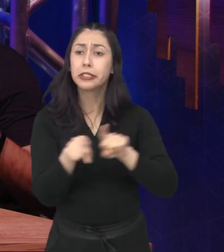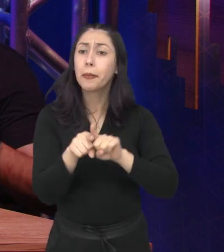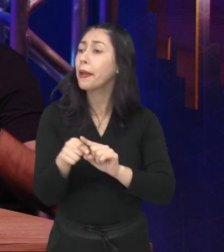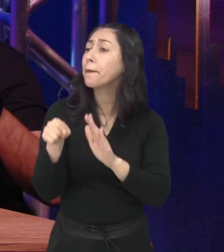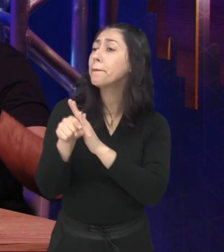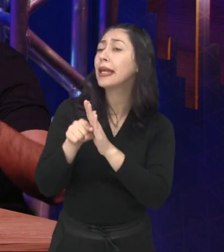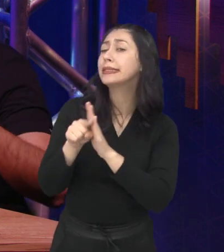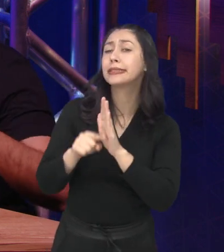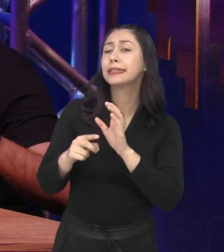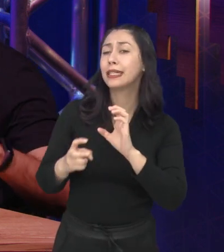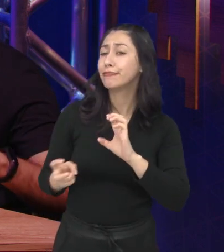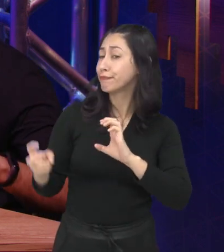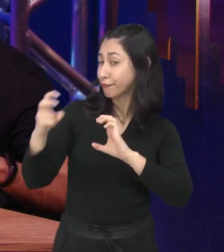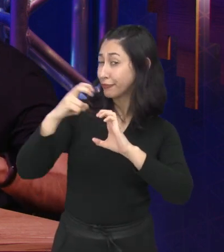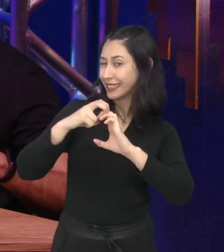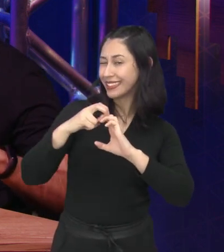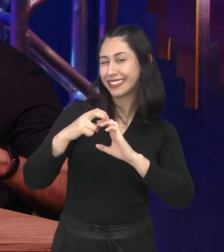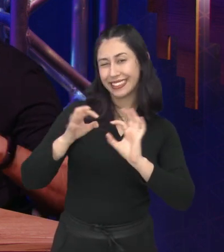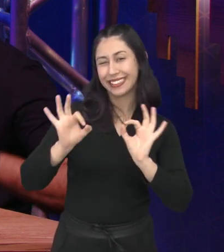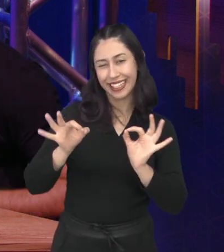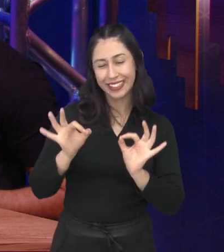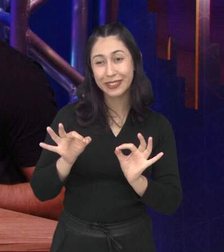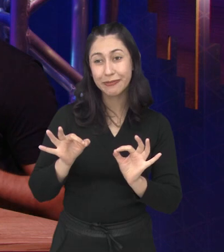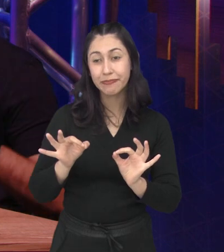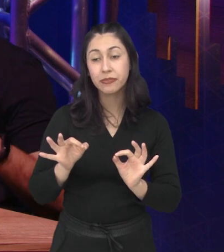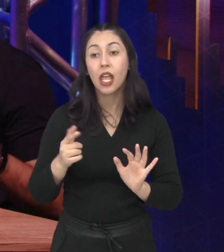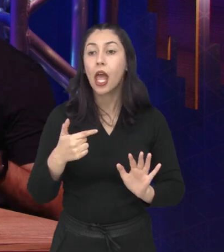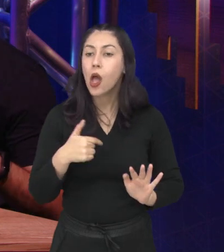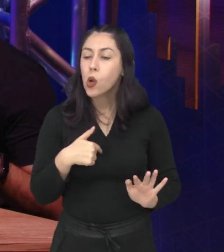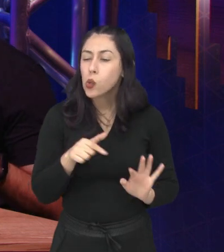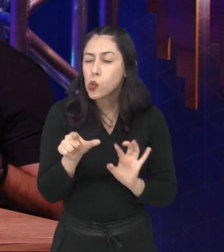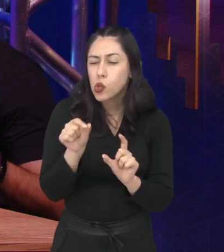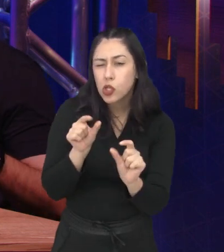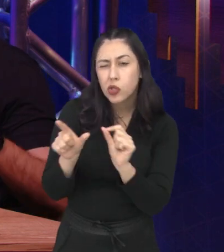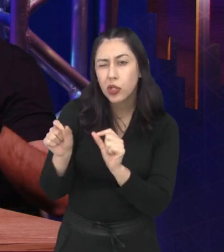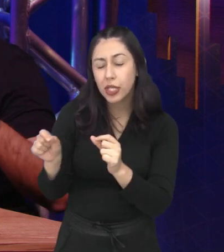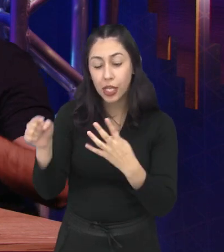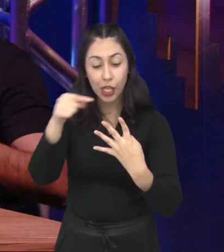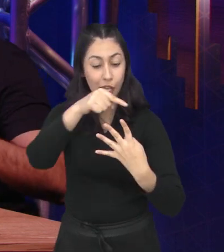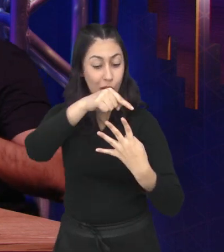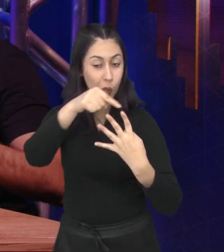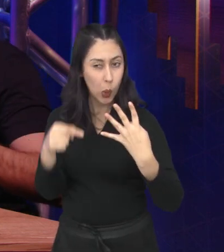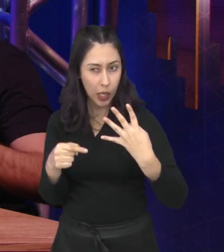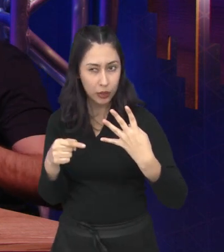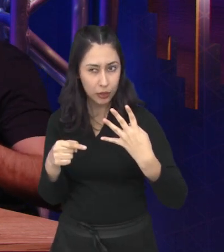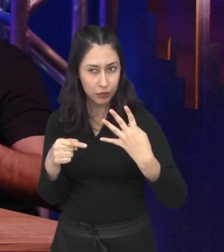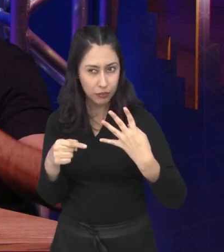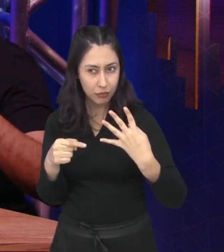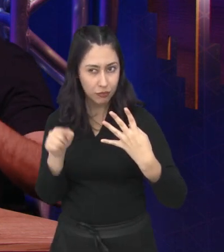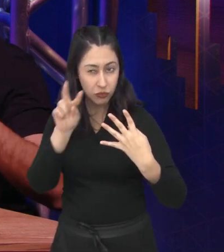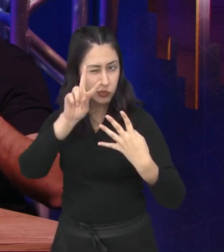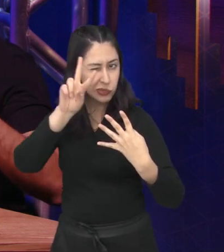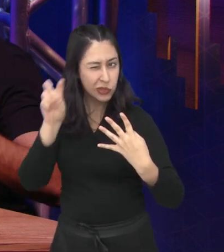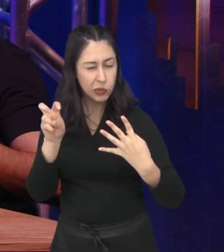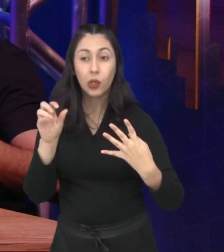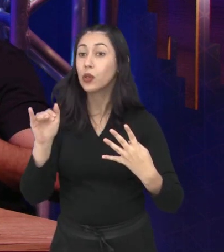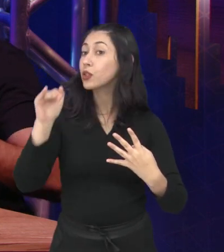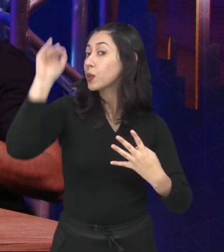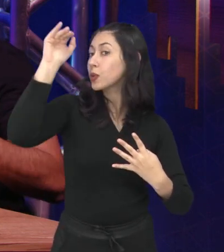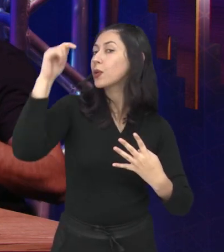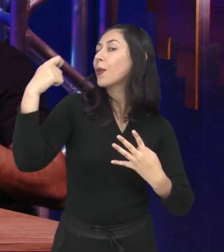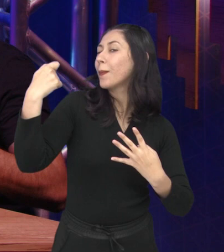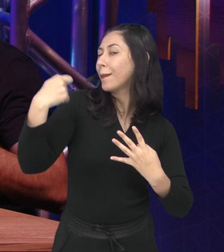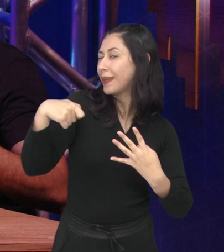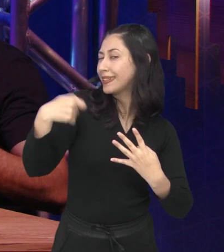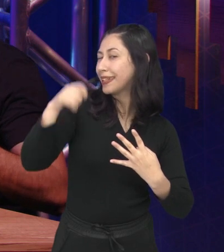algumas coisas, perguntei pro ChatGPT, é lógico, né? E eu separei aqui 4 tópicos que um